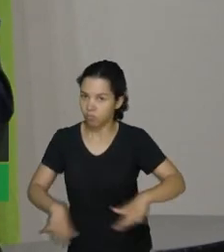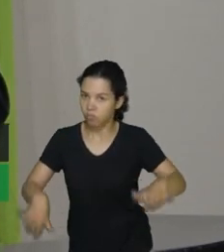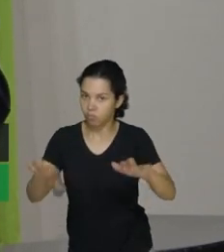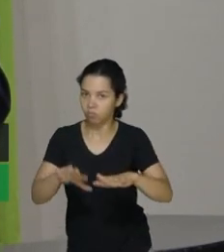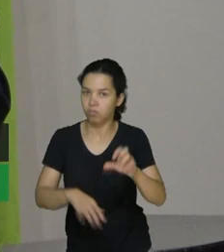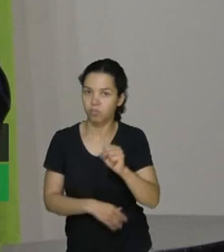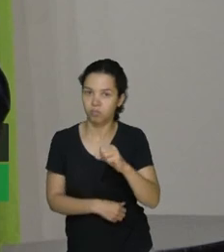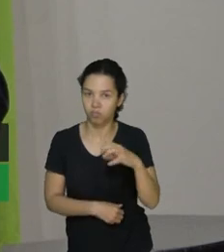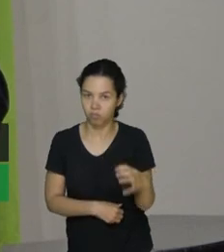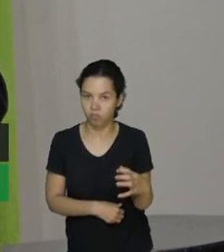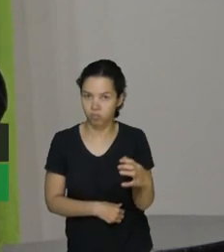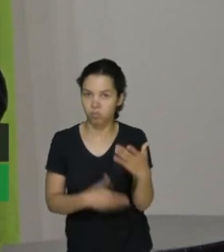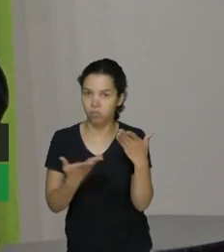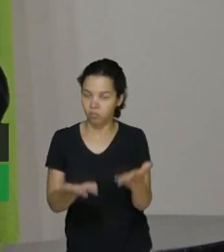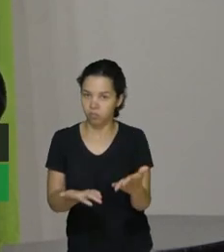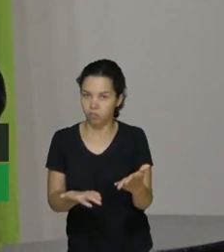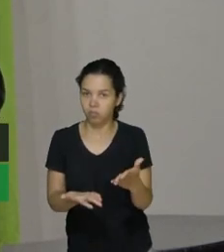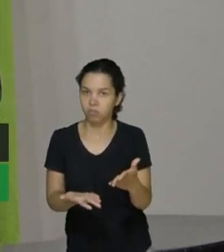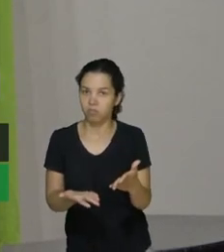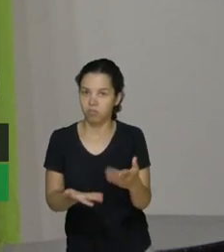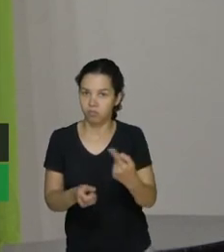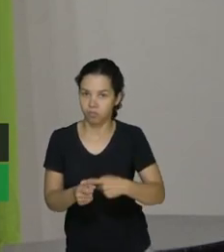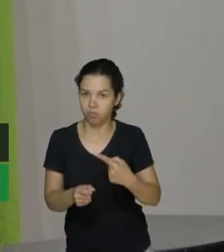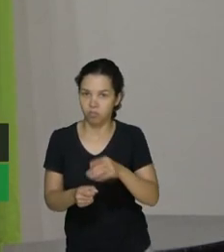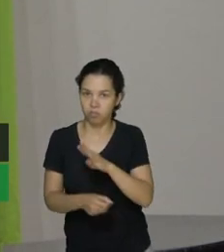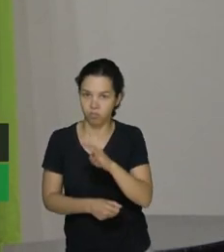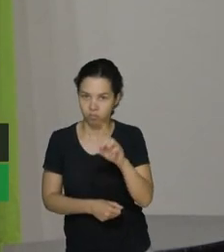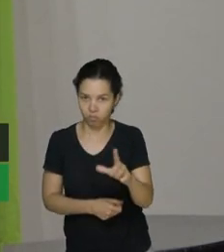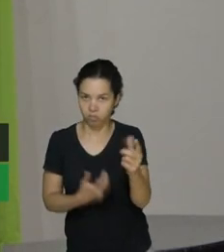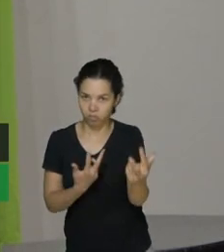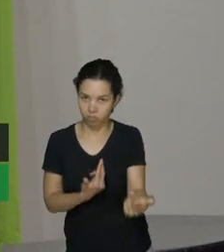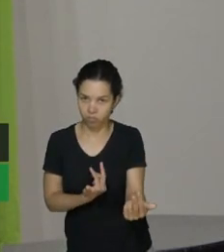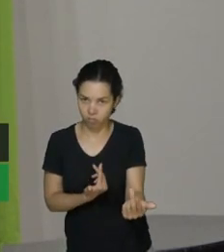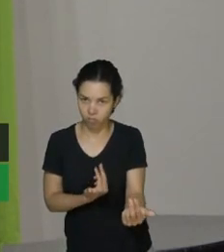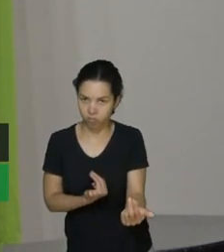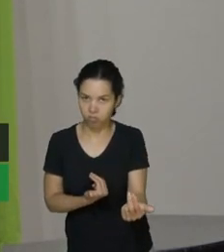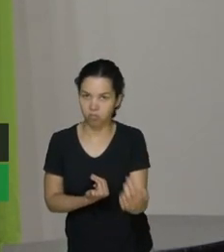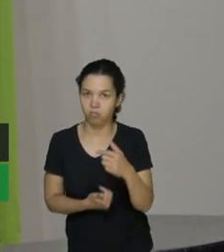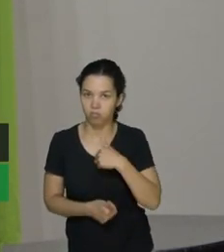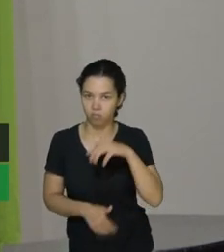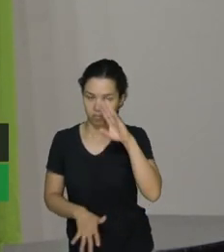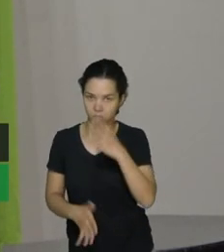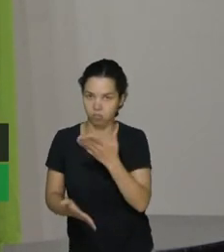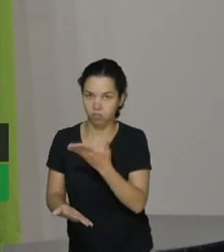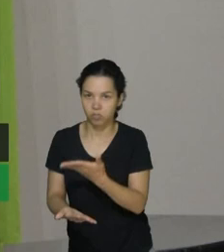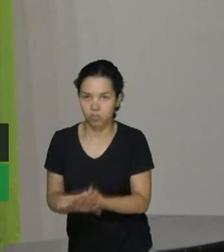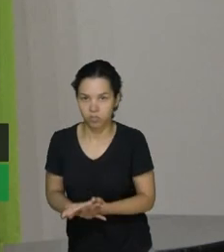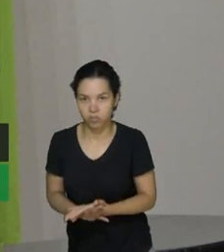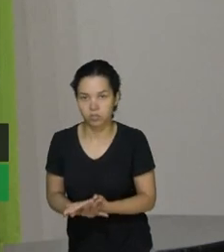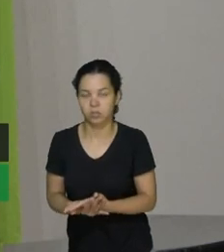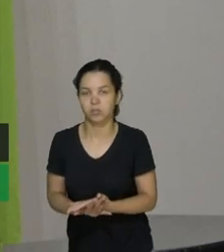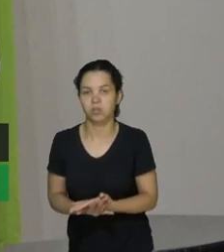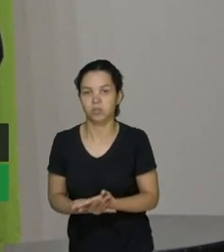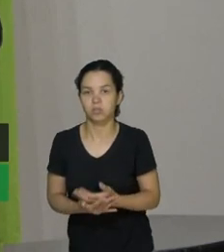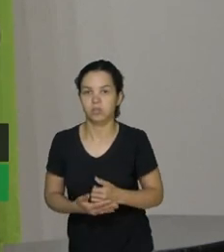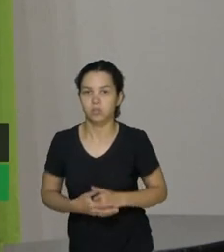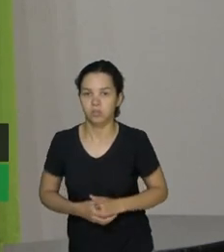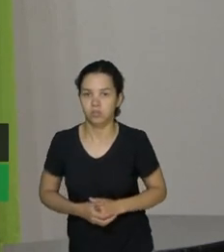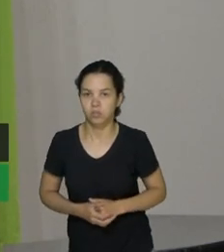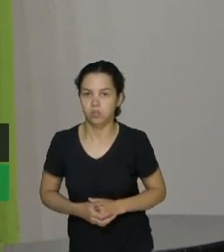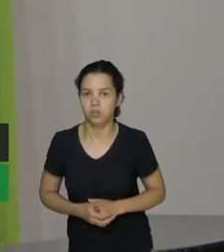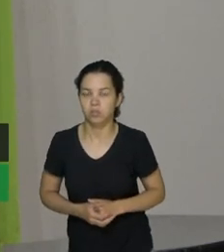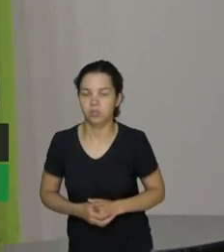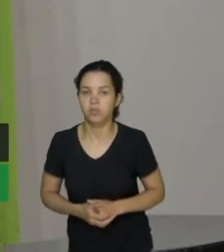Vossa Excelência, que é da linda Blumenau, assim como eu. E, acredito, fiz um bom trabalho, tem